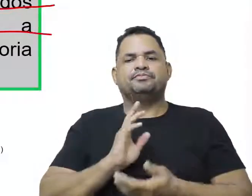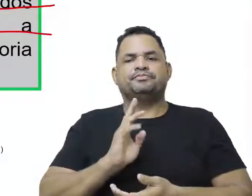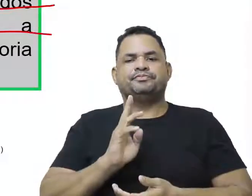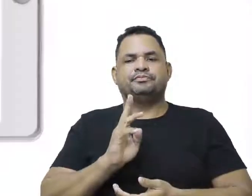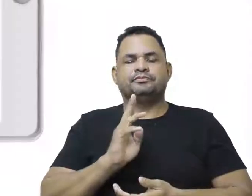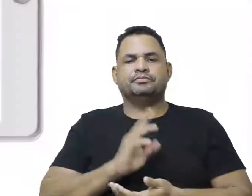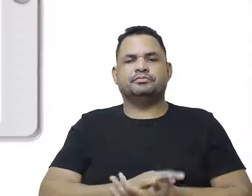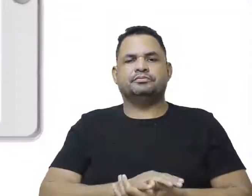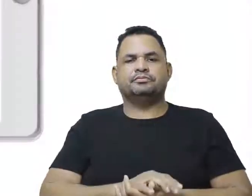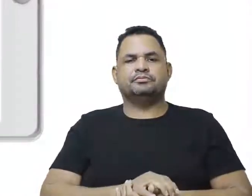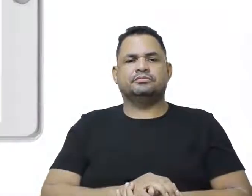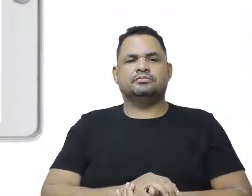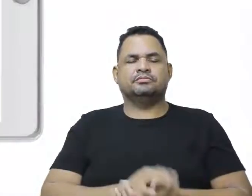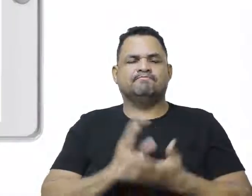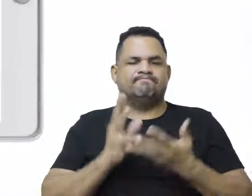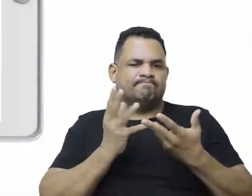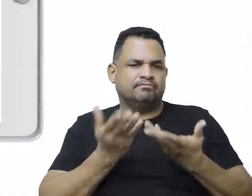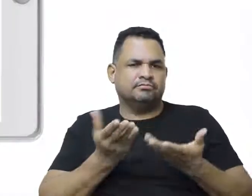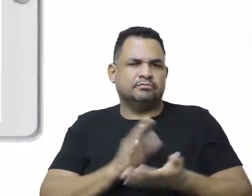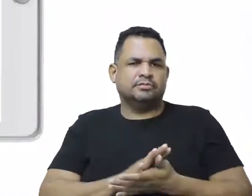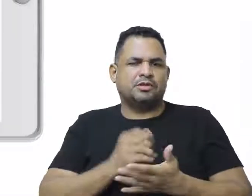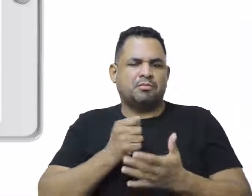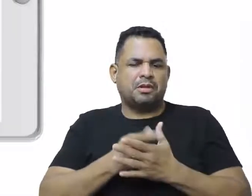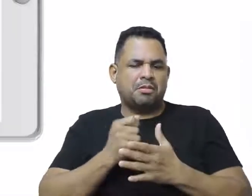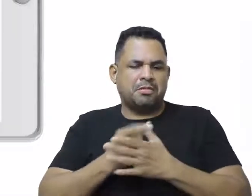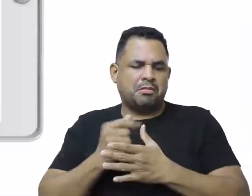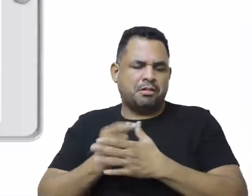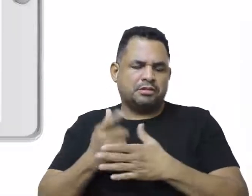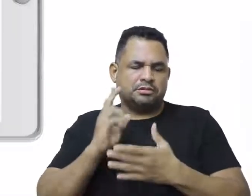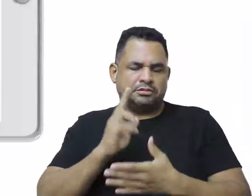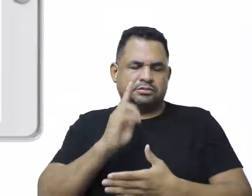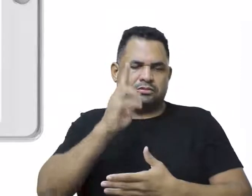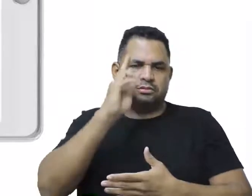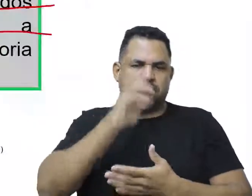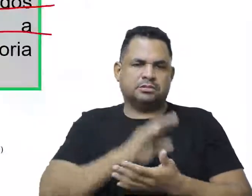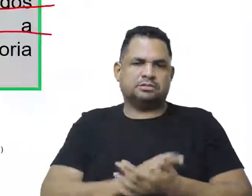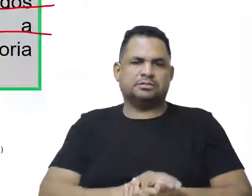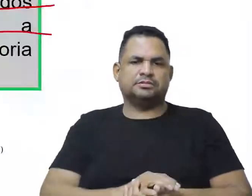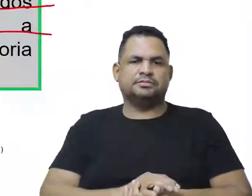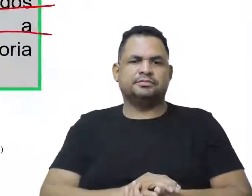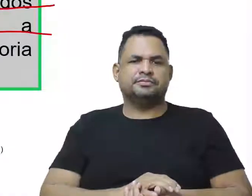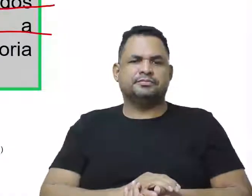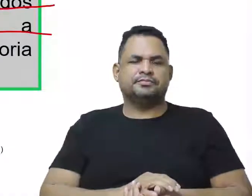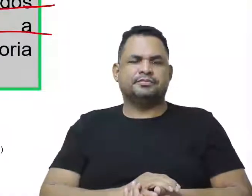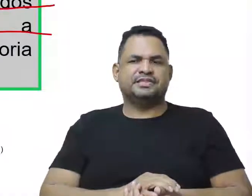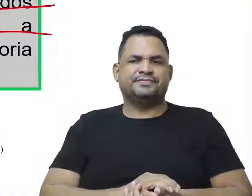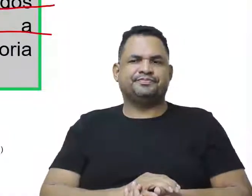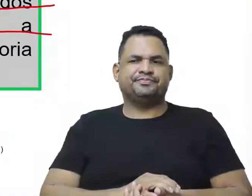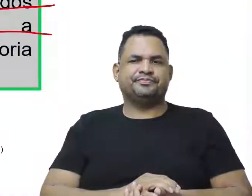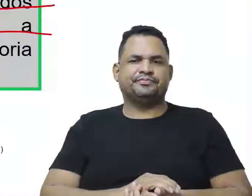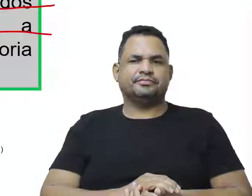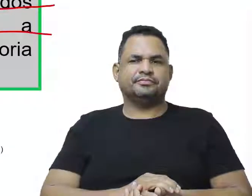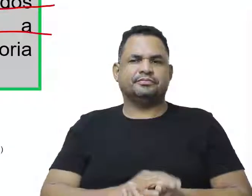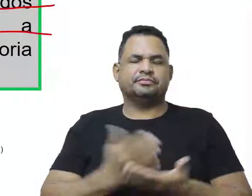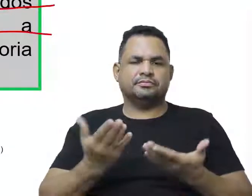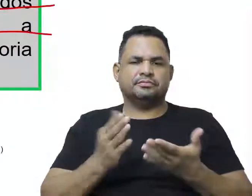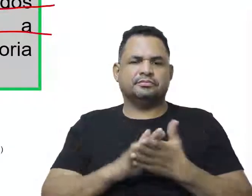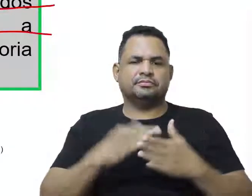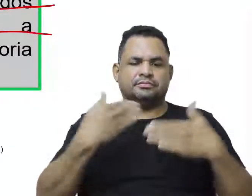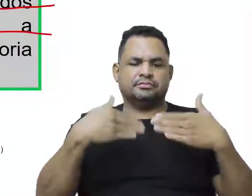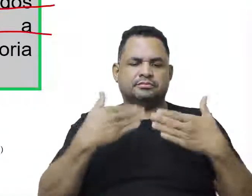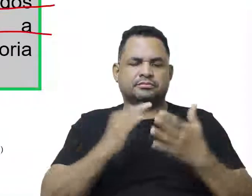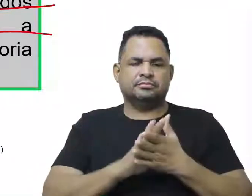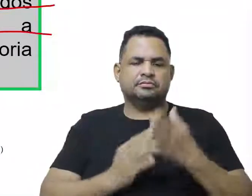vez mais está aí para seduzir para comprar comprar comprar cada vez mais tá então vocês têm que a prova ela vai